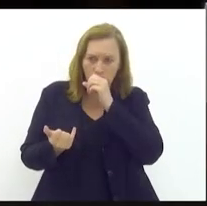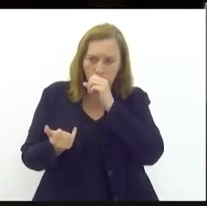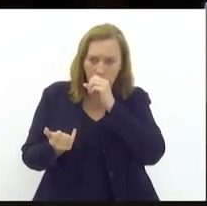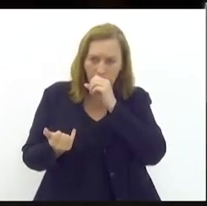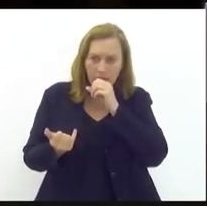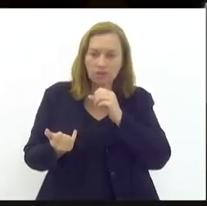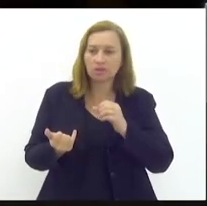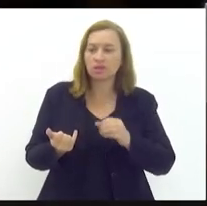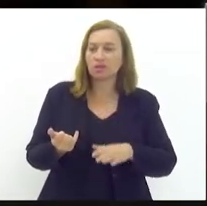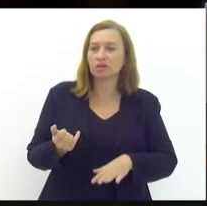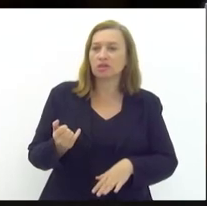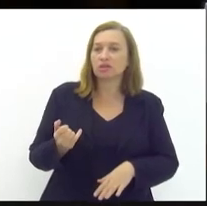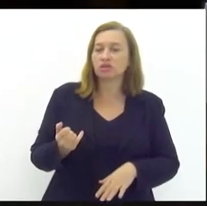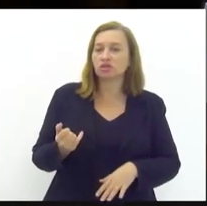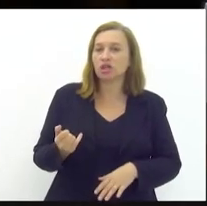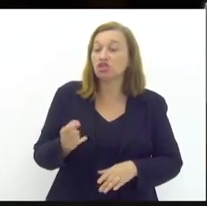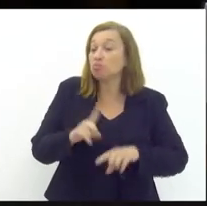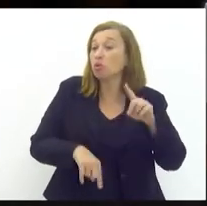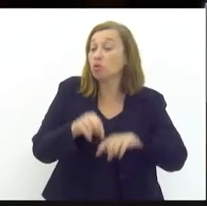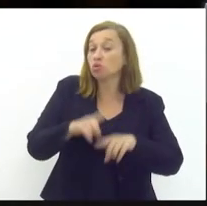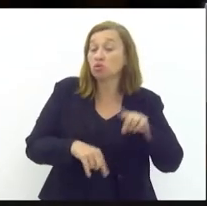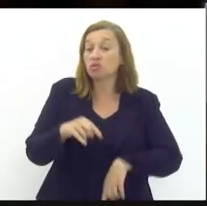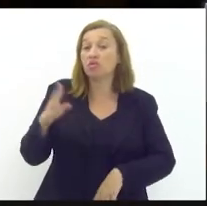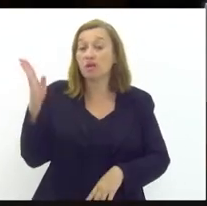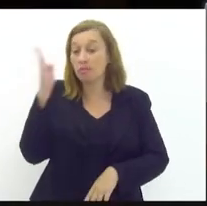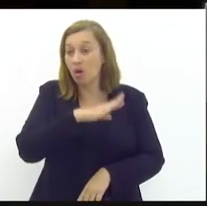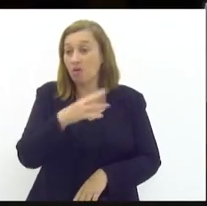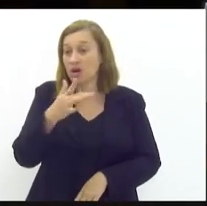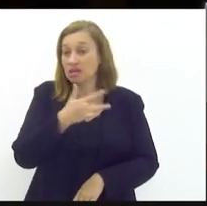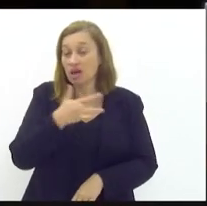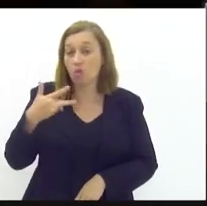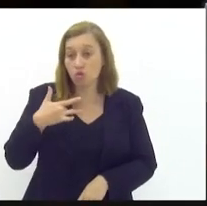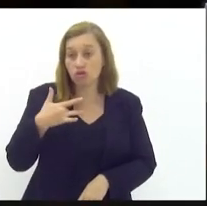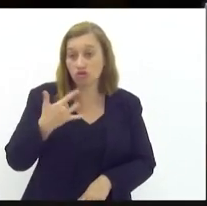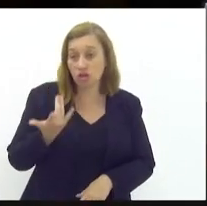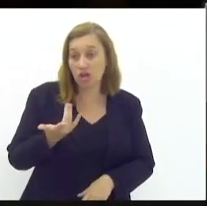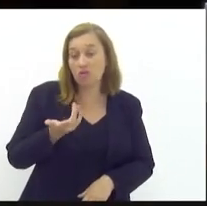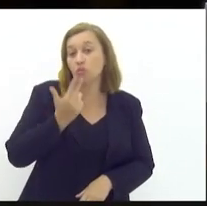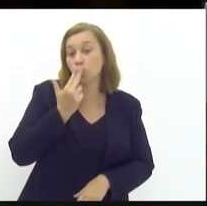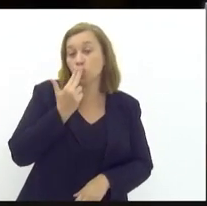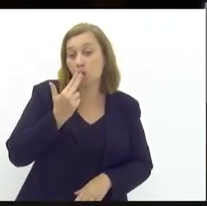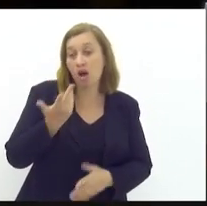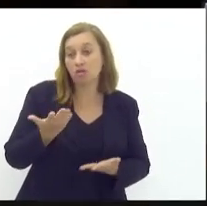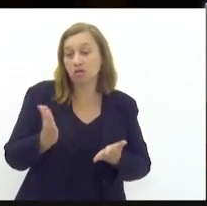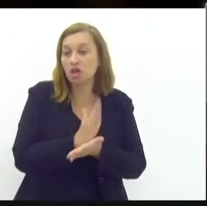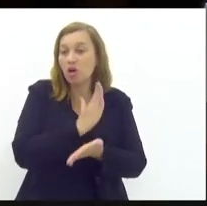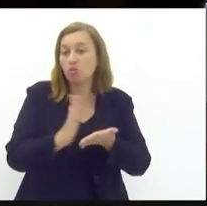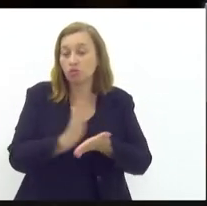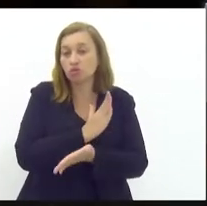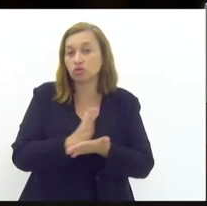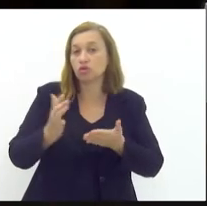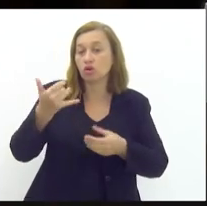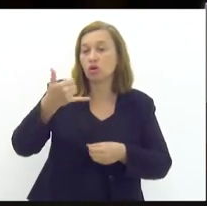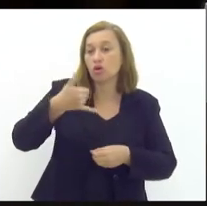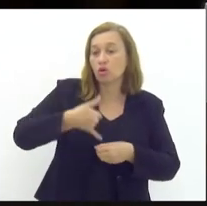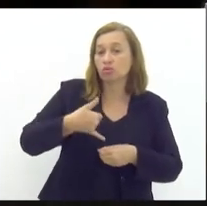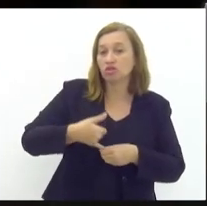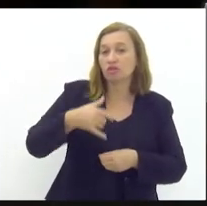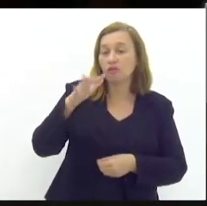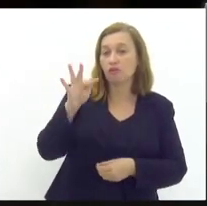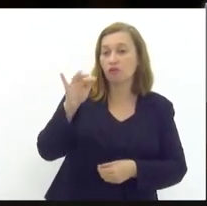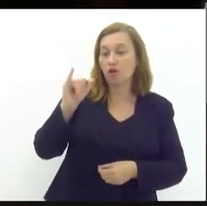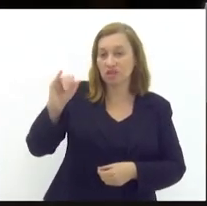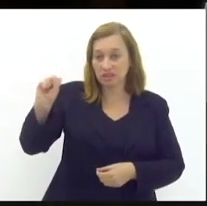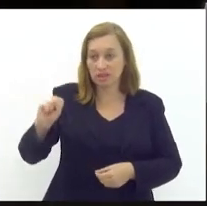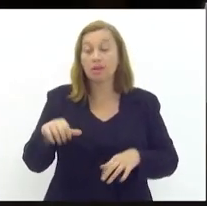o meu cigarro que eu sou fumante a minha cervejinha e também alguns combustíveis fósseis não resta dúvida que isso vale